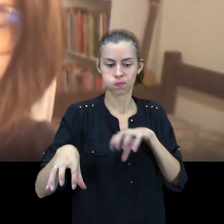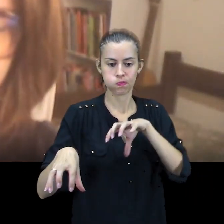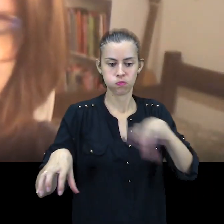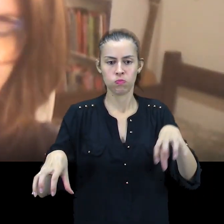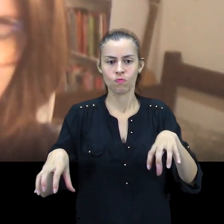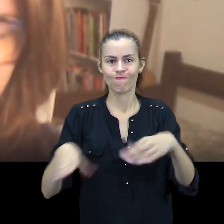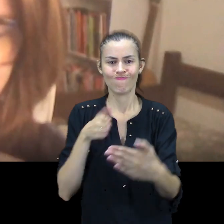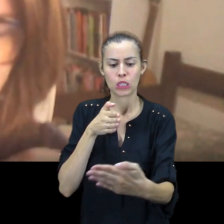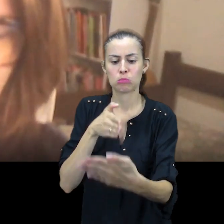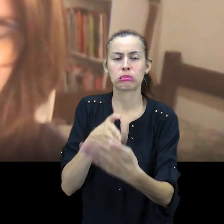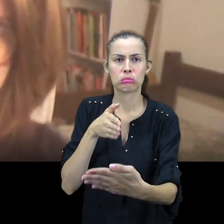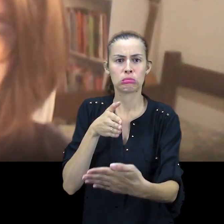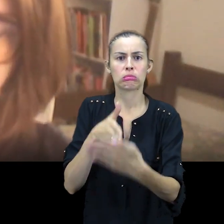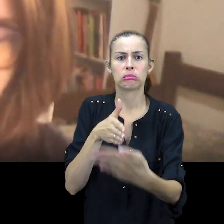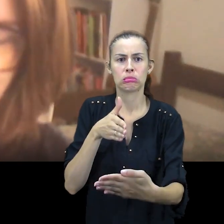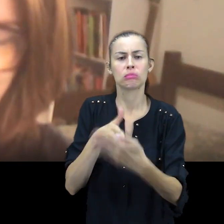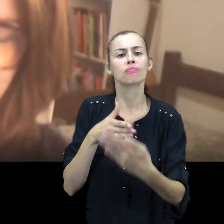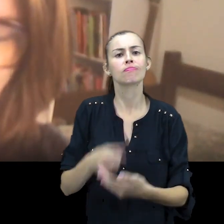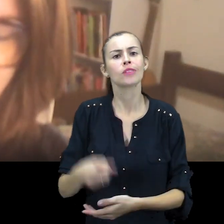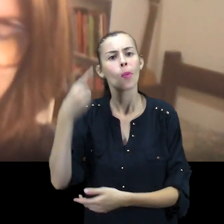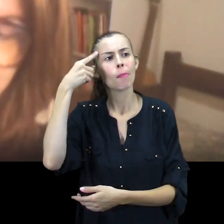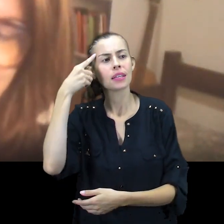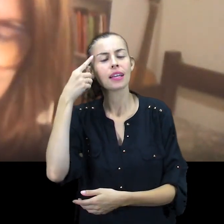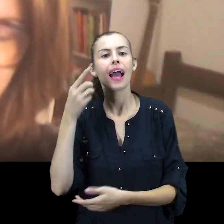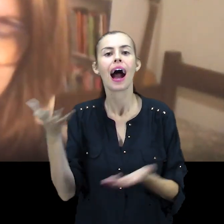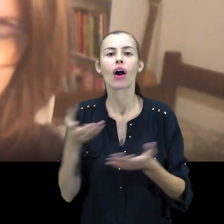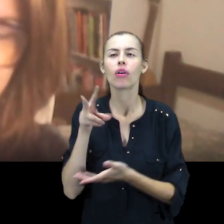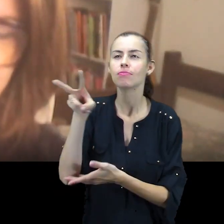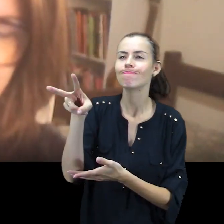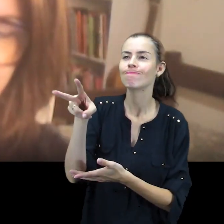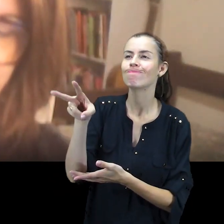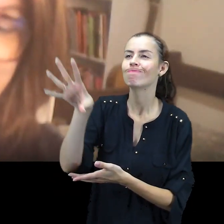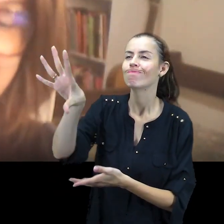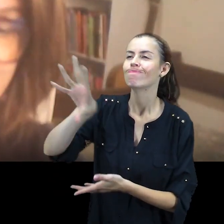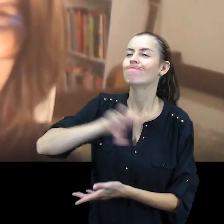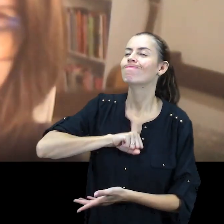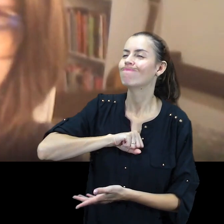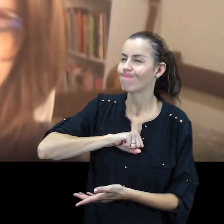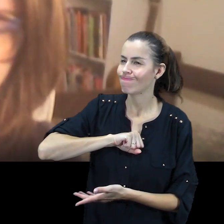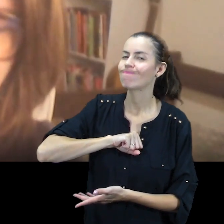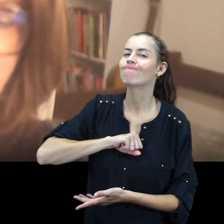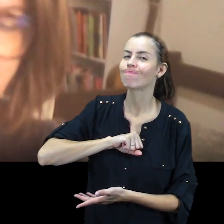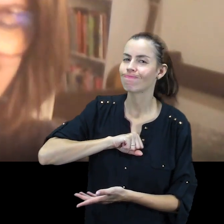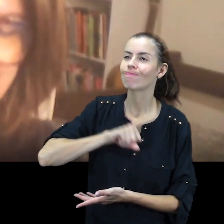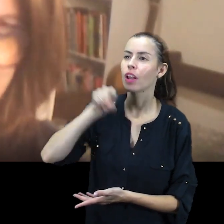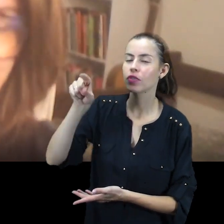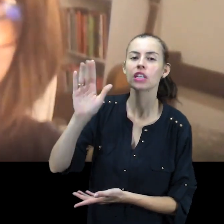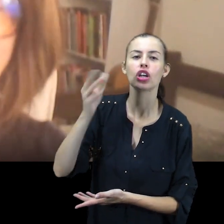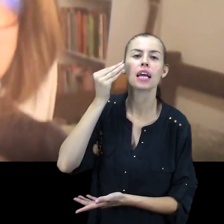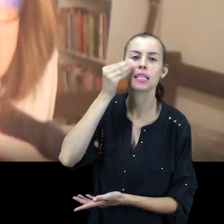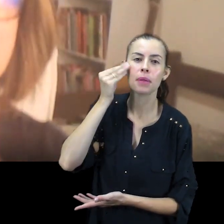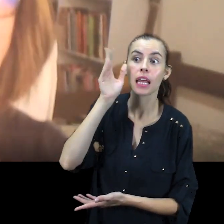materializada. Então, por exemplo, eu queria só pontuar, né, quando você fala da resistência dos cursos sobre